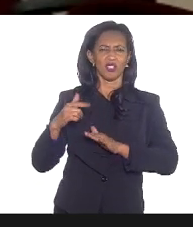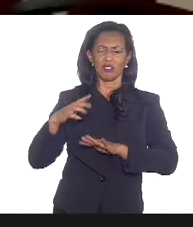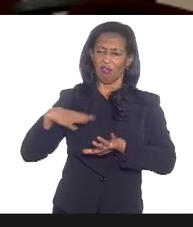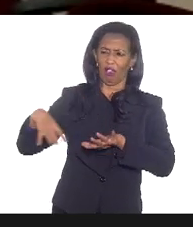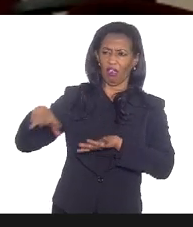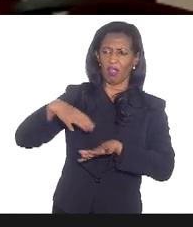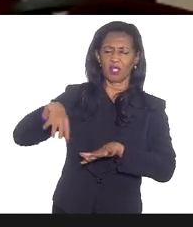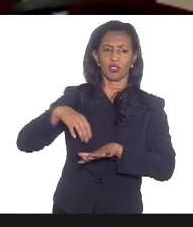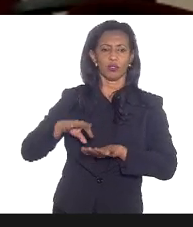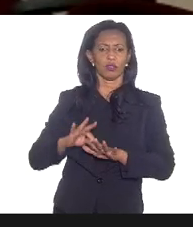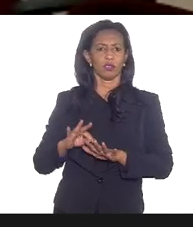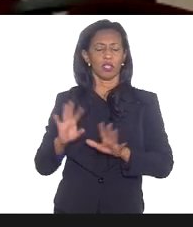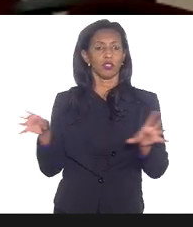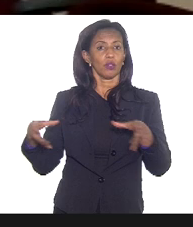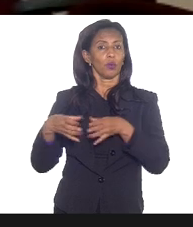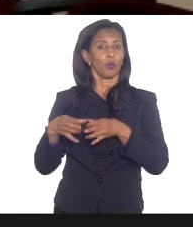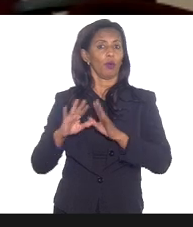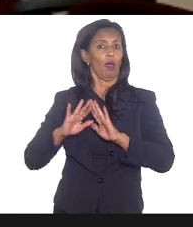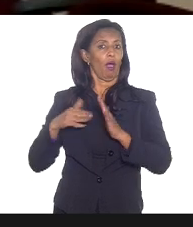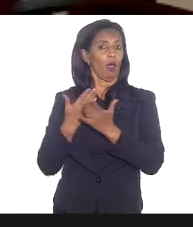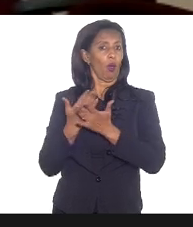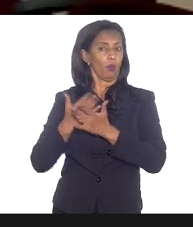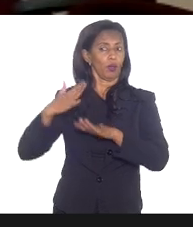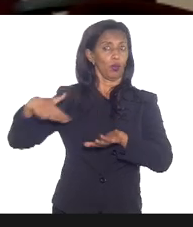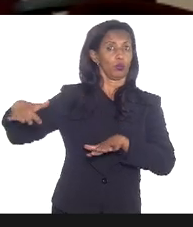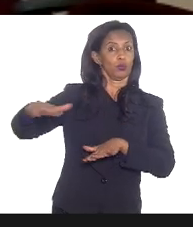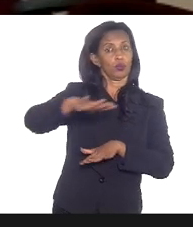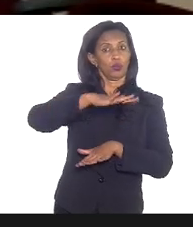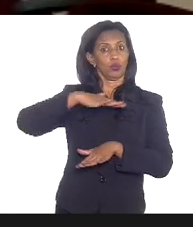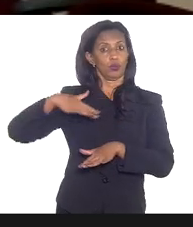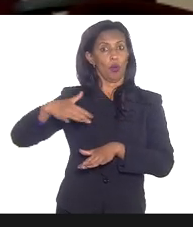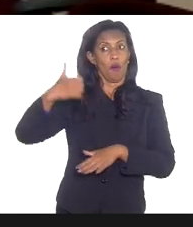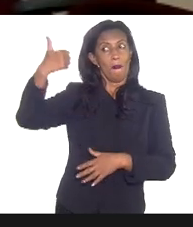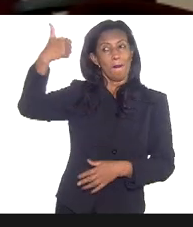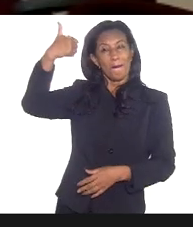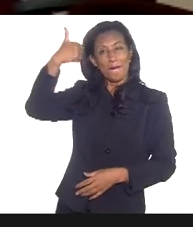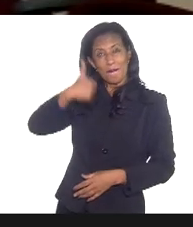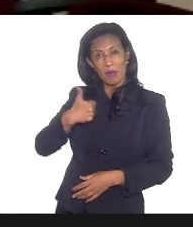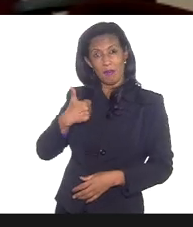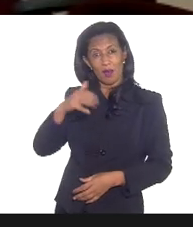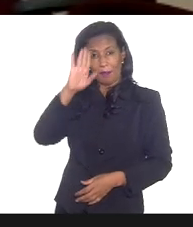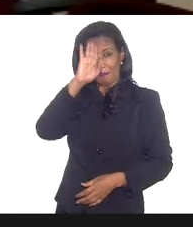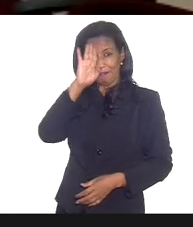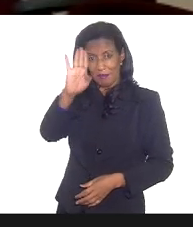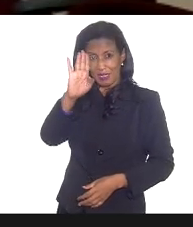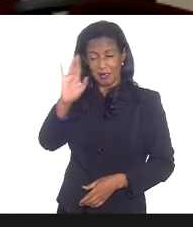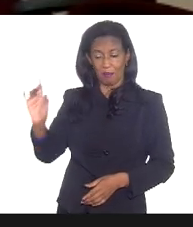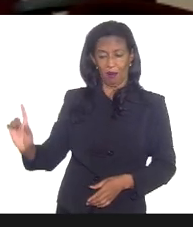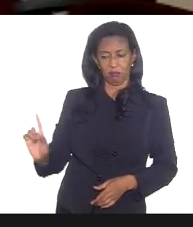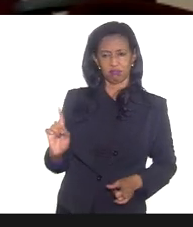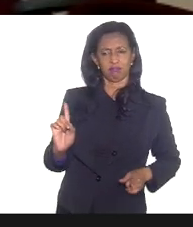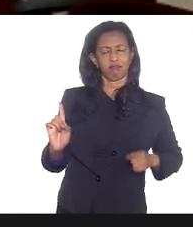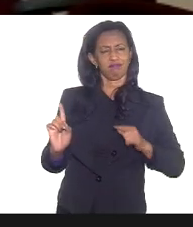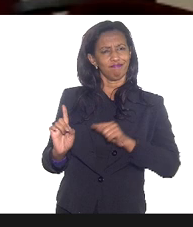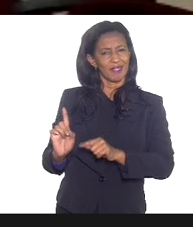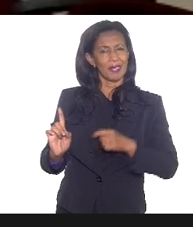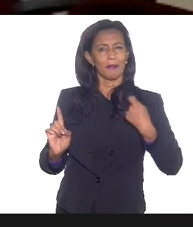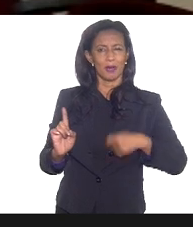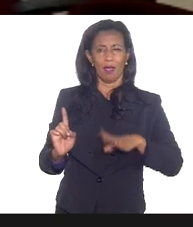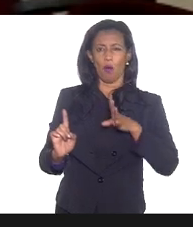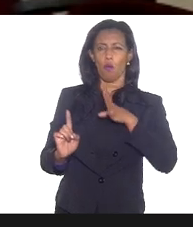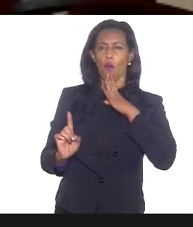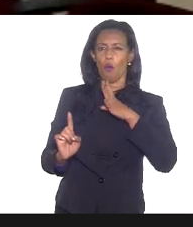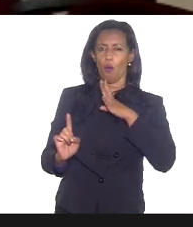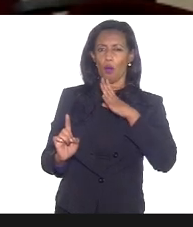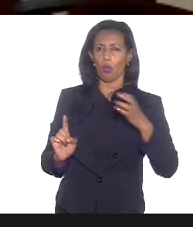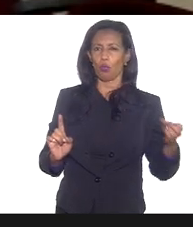mesmo da comunidade escolar como um todo, né, o primeiro integrante dessa comunidade escolar que deveria ter conhecimento